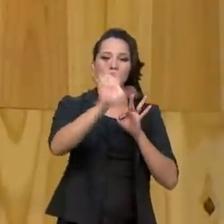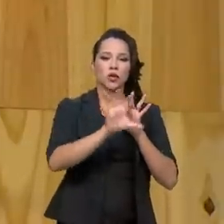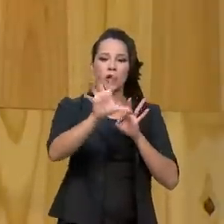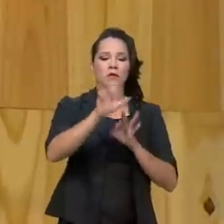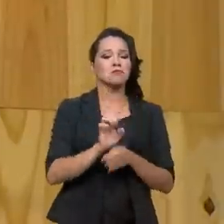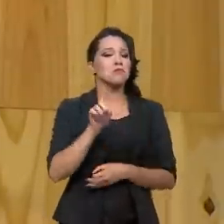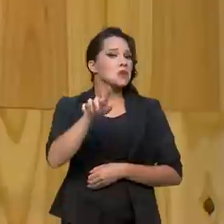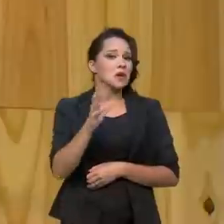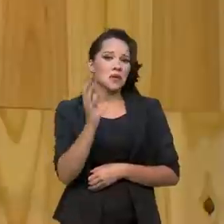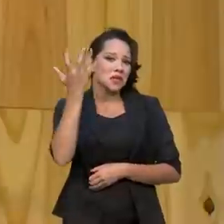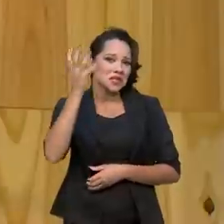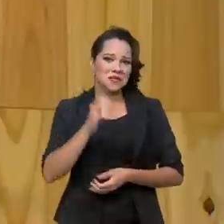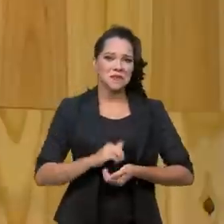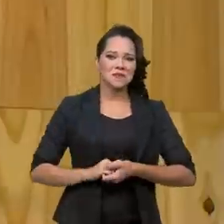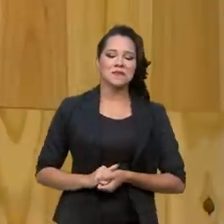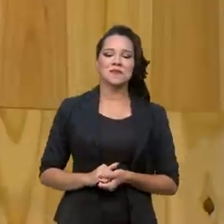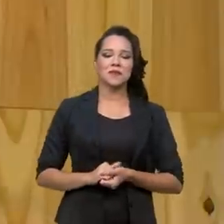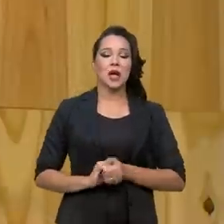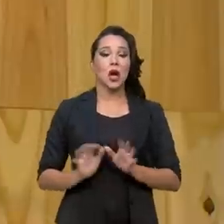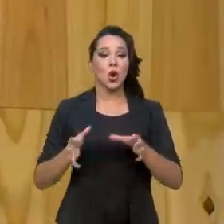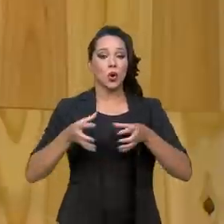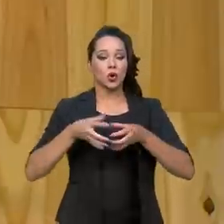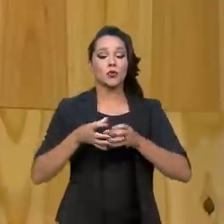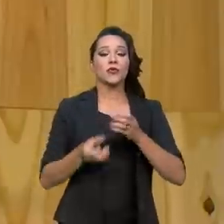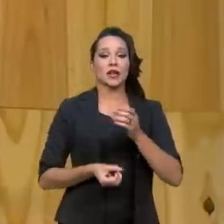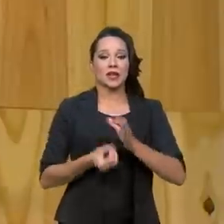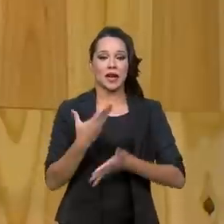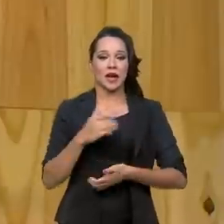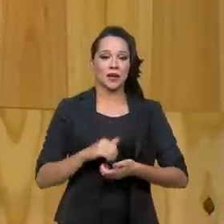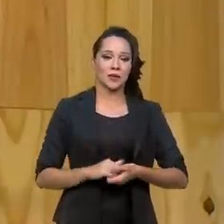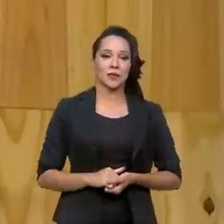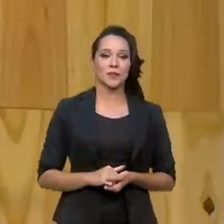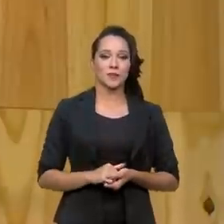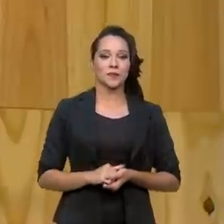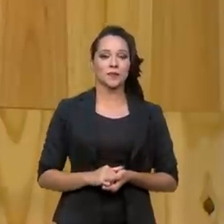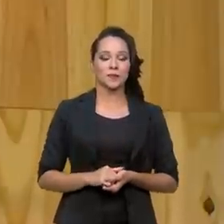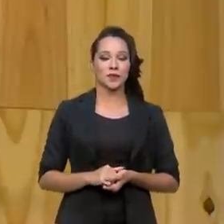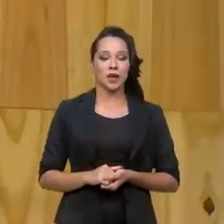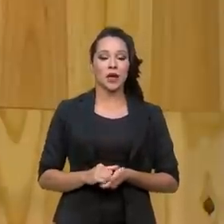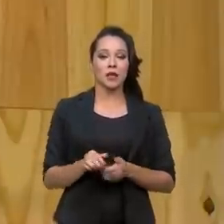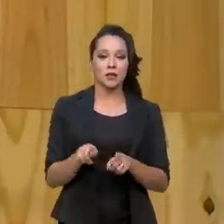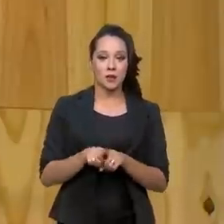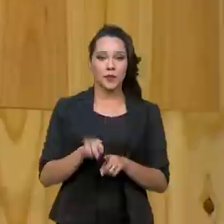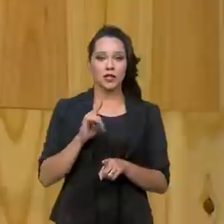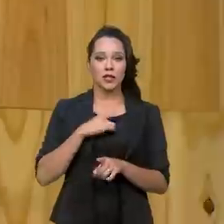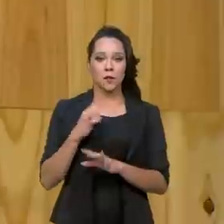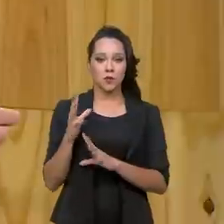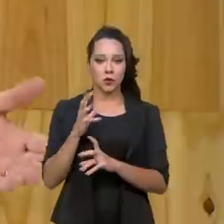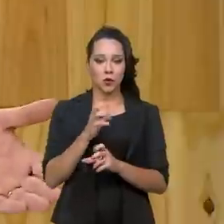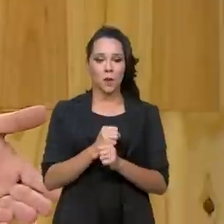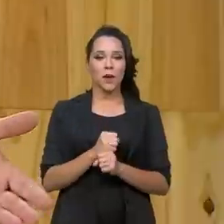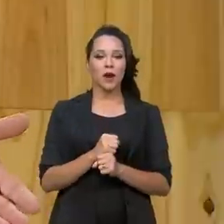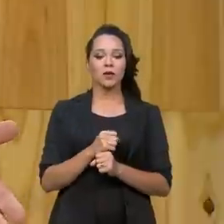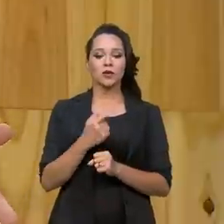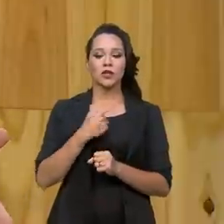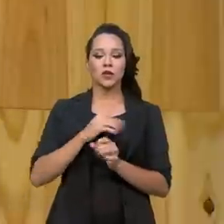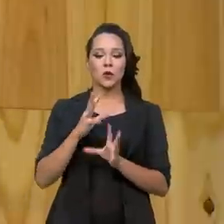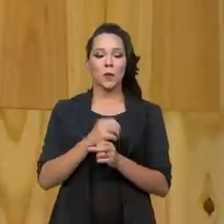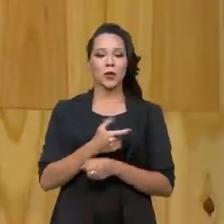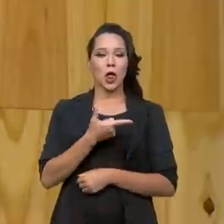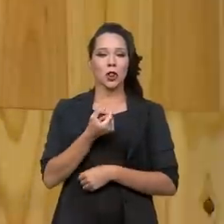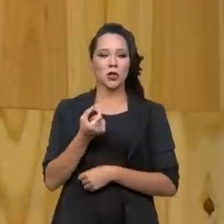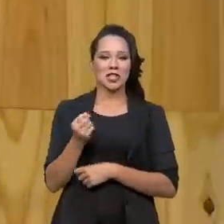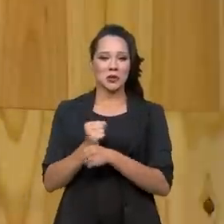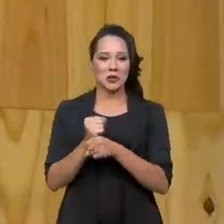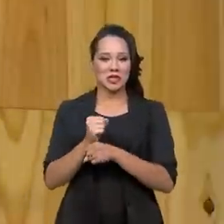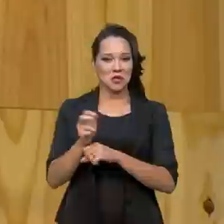foi isso que aconteceu. A esquadra foi criada e também estamos completando, todos nós estamos completando 200 anos